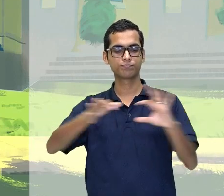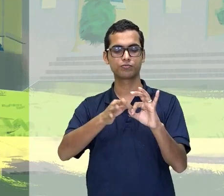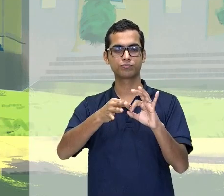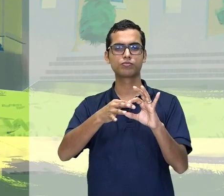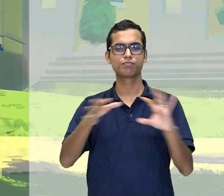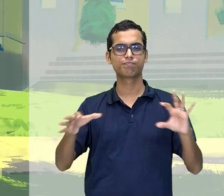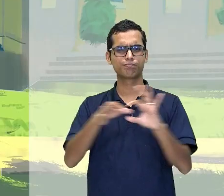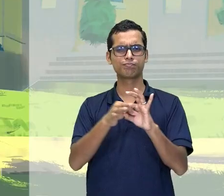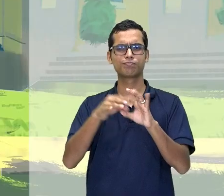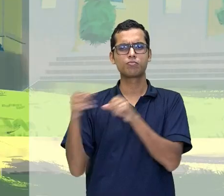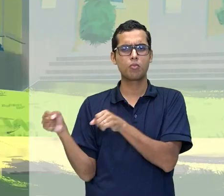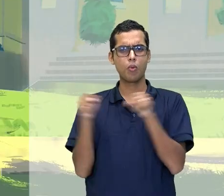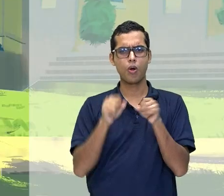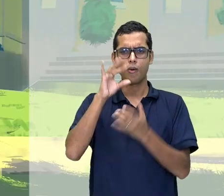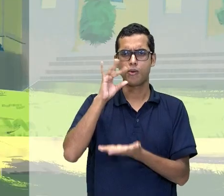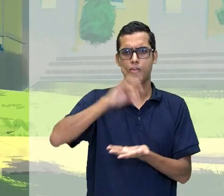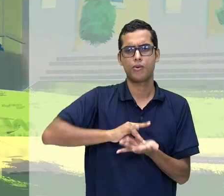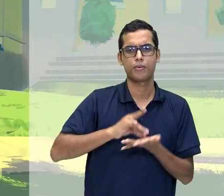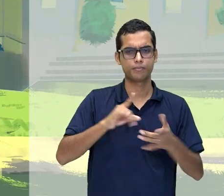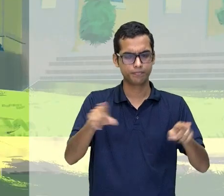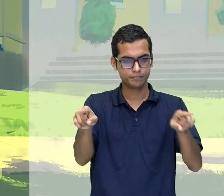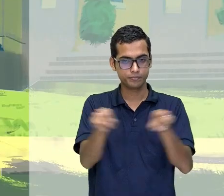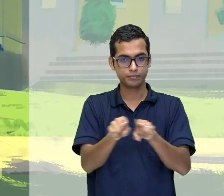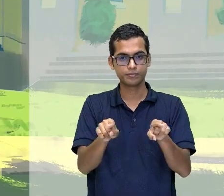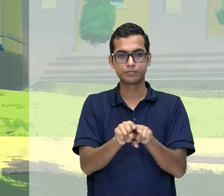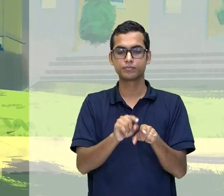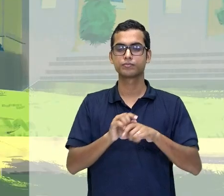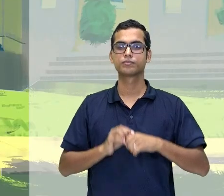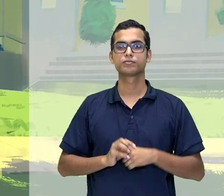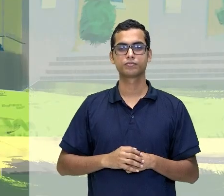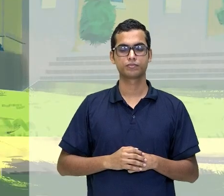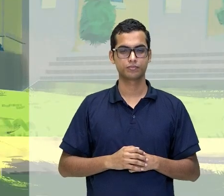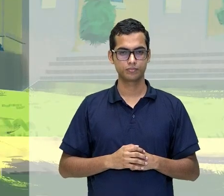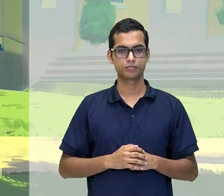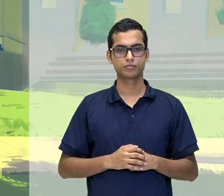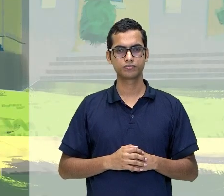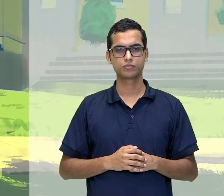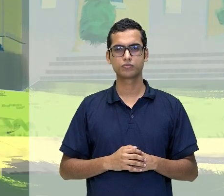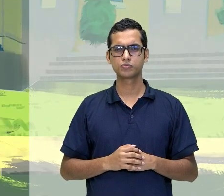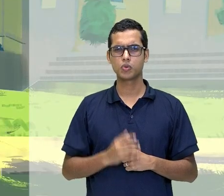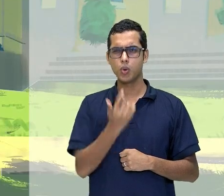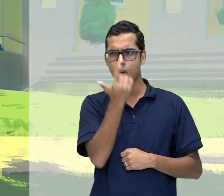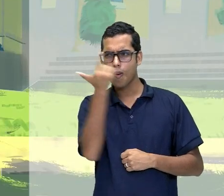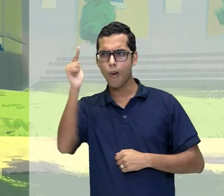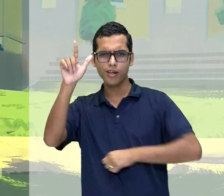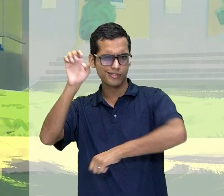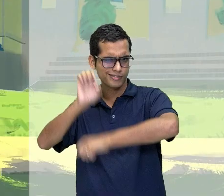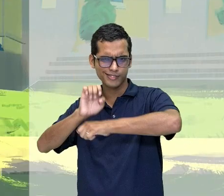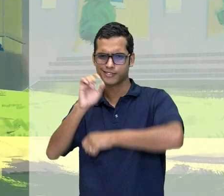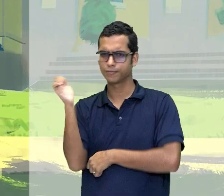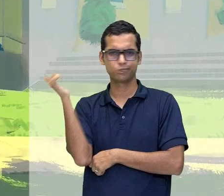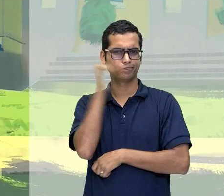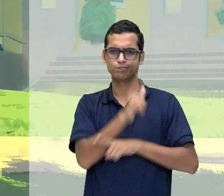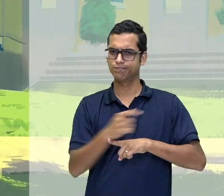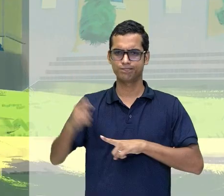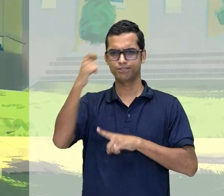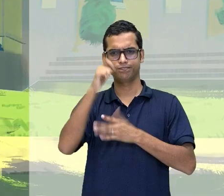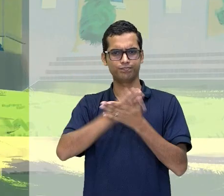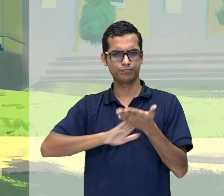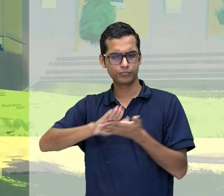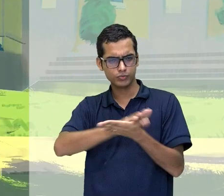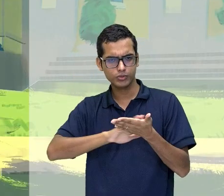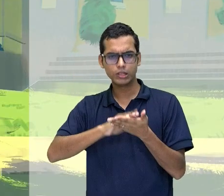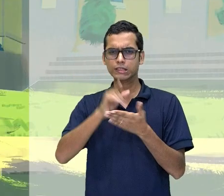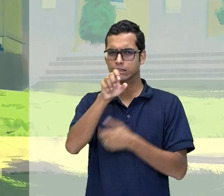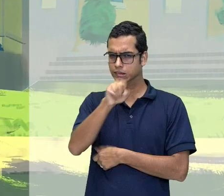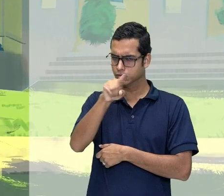nenhuma outra oligarquia, nenhum outro estado poderia vencer. Visto que, se você tiver a curiosidade de